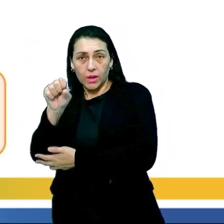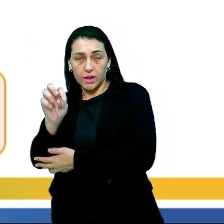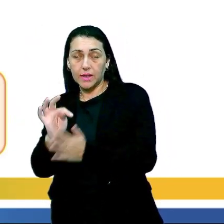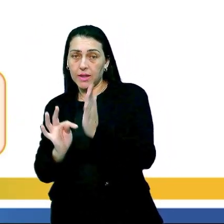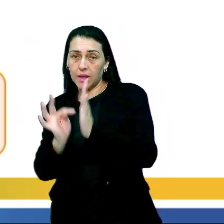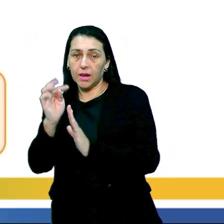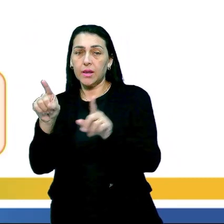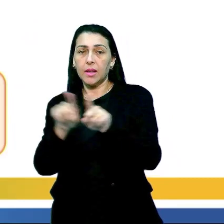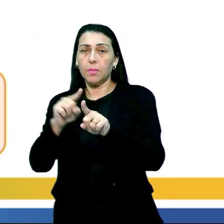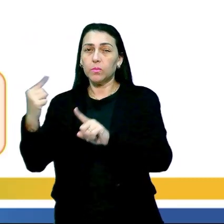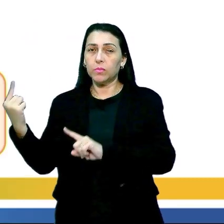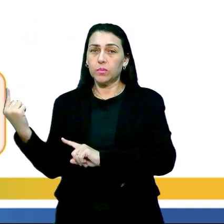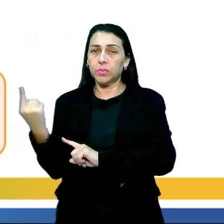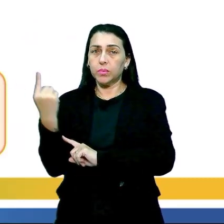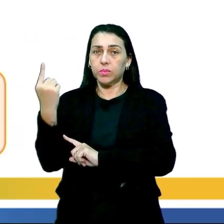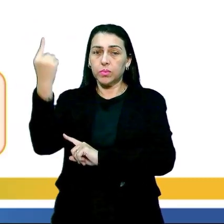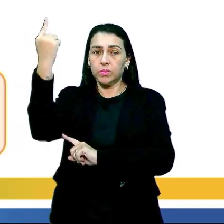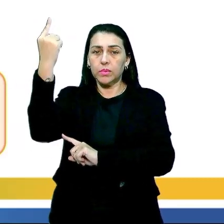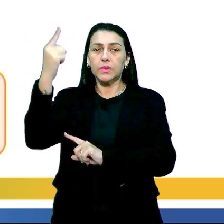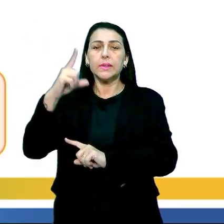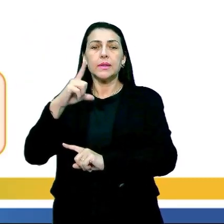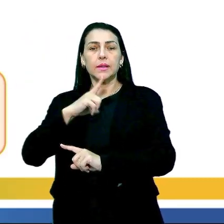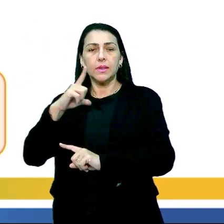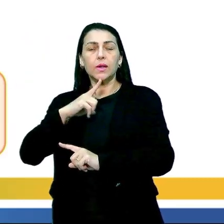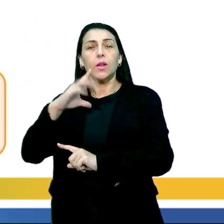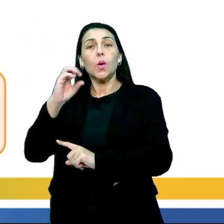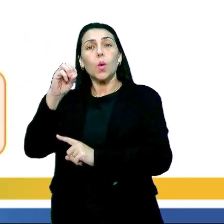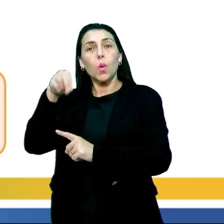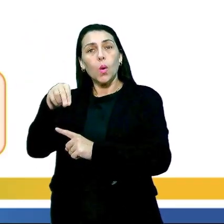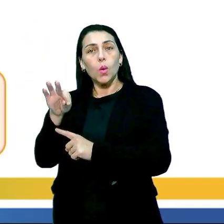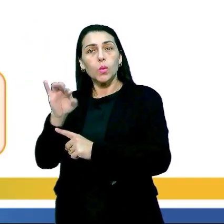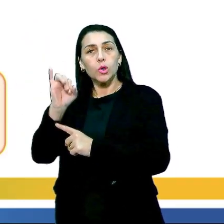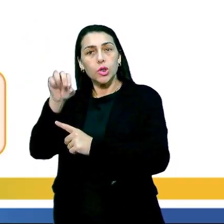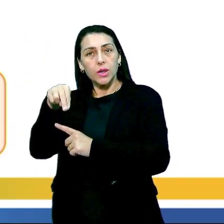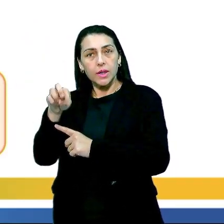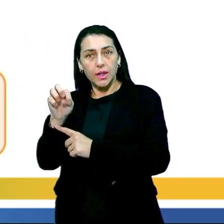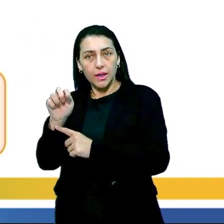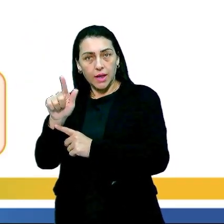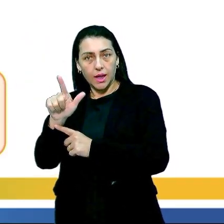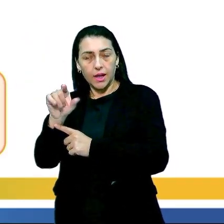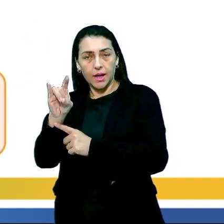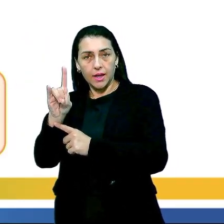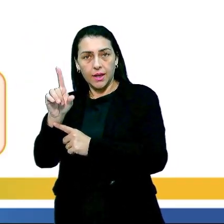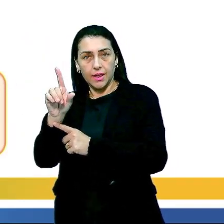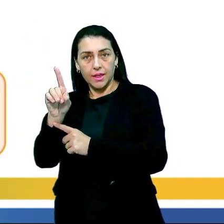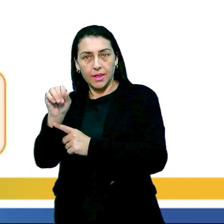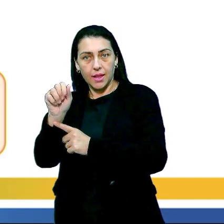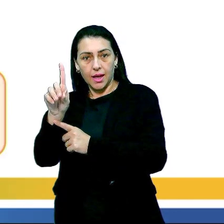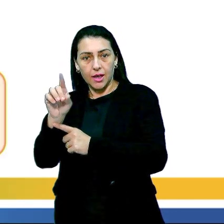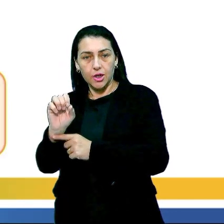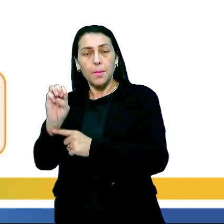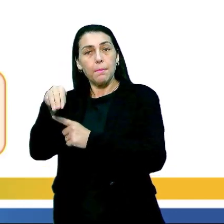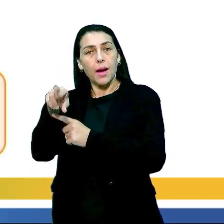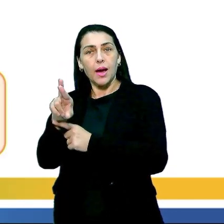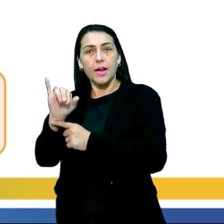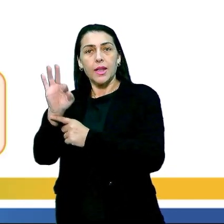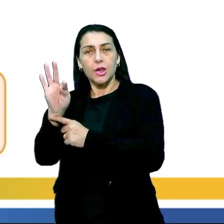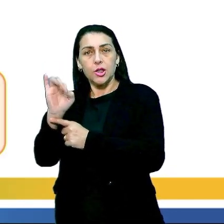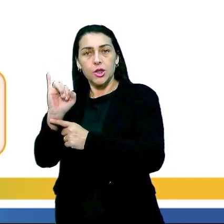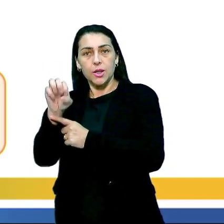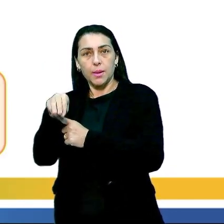gente tem o fator altitude, a gente tem o fator chamado de continentalidade e